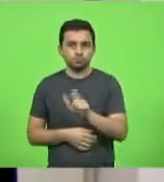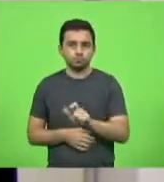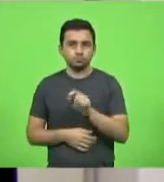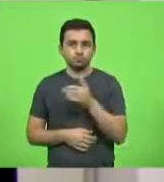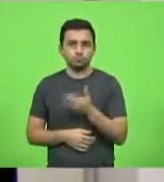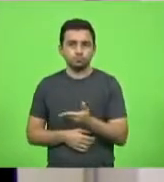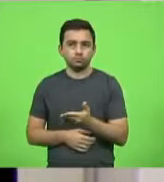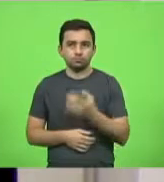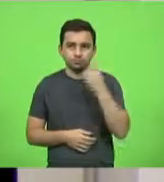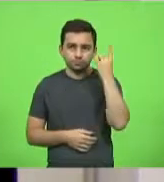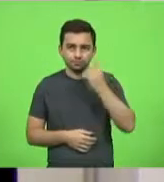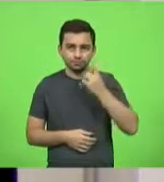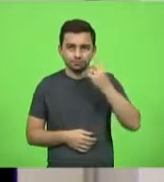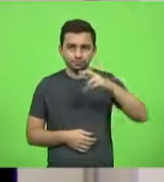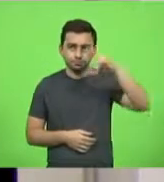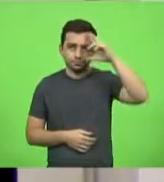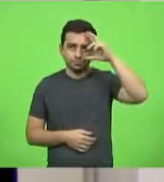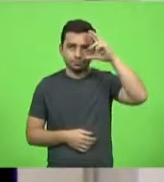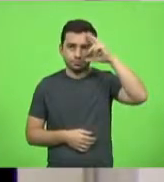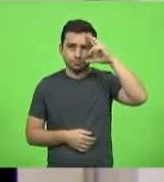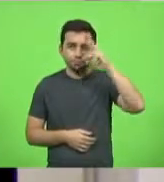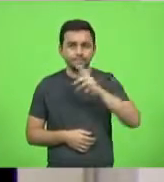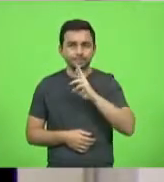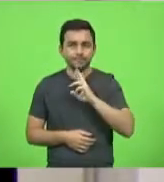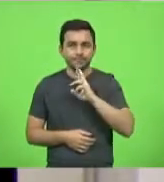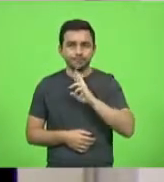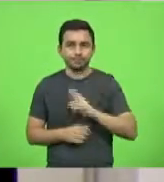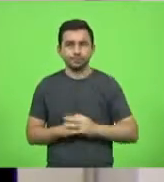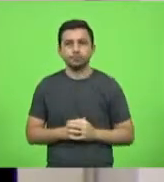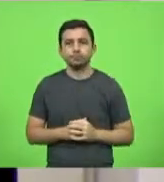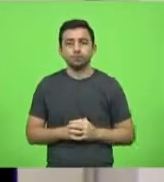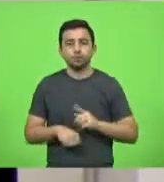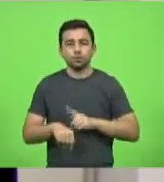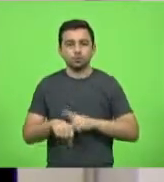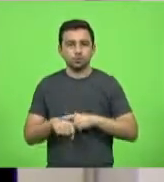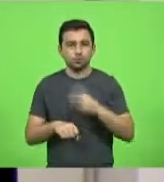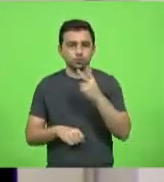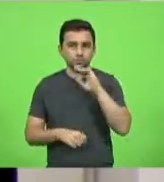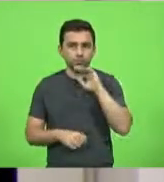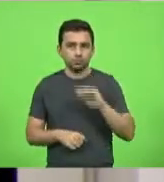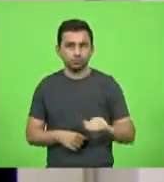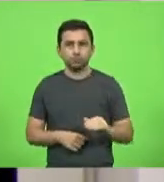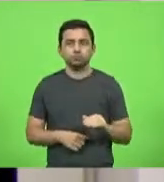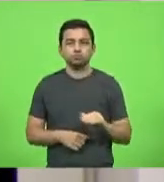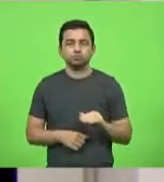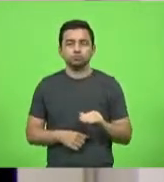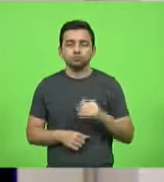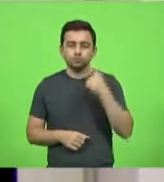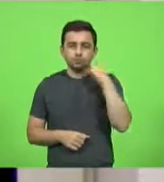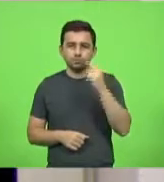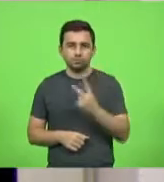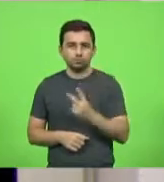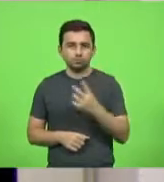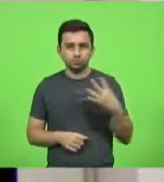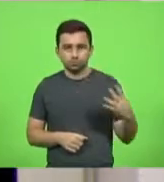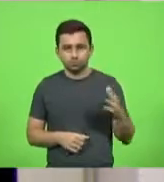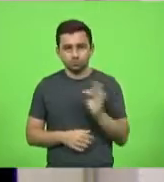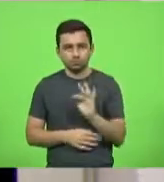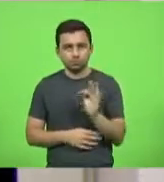Ricardo Alba e Rodrigo Minotto. Às 14 horas do dia 24 do mês de fevereiro do ano